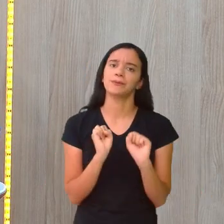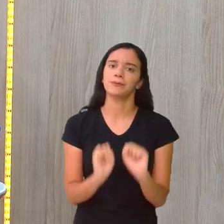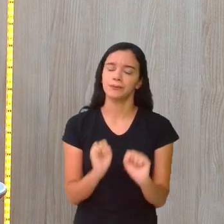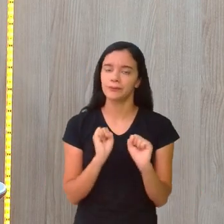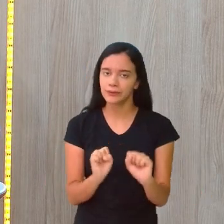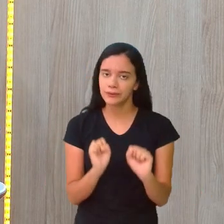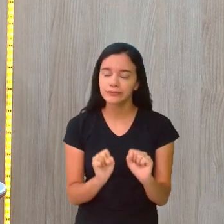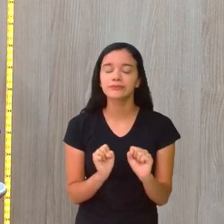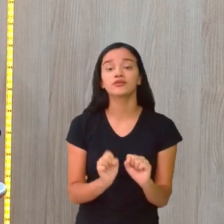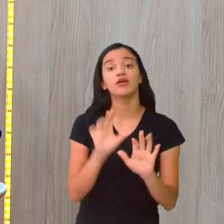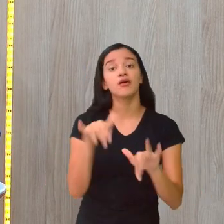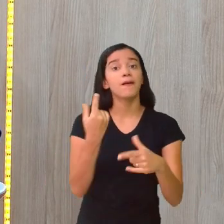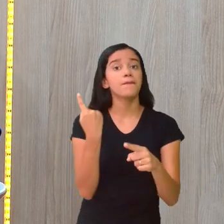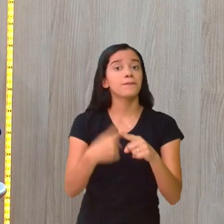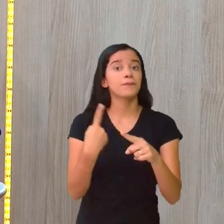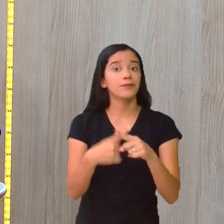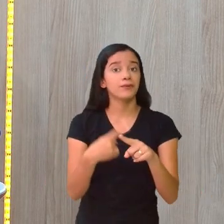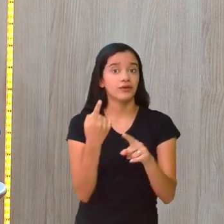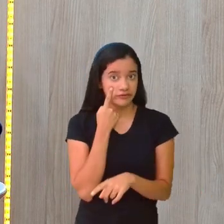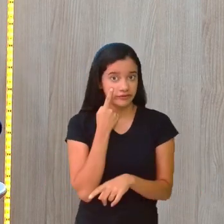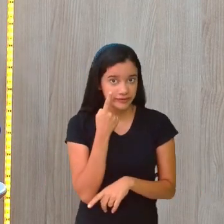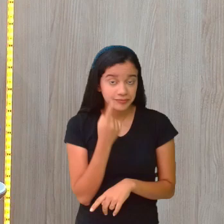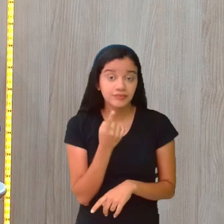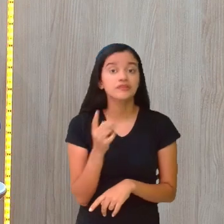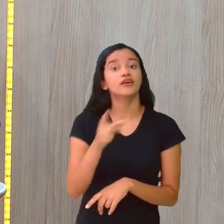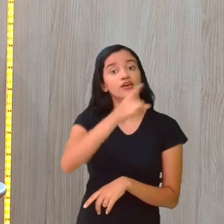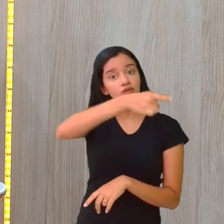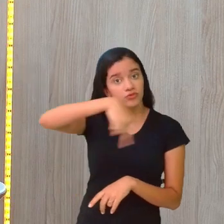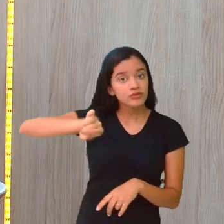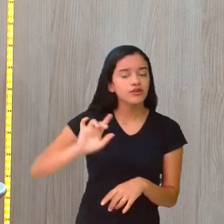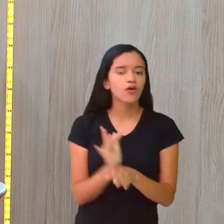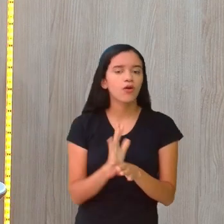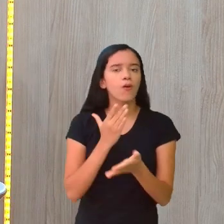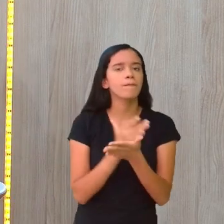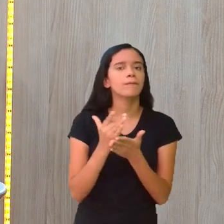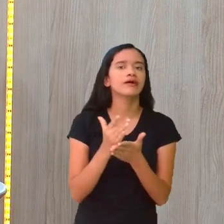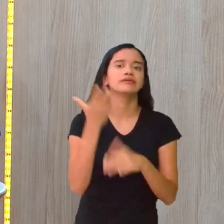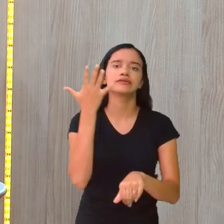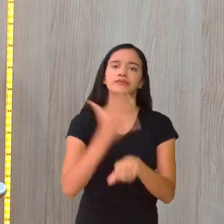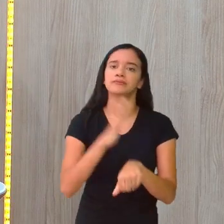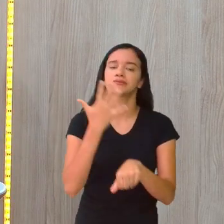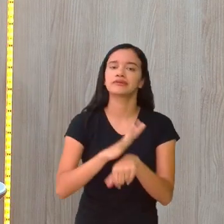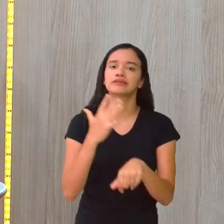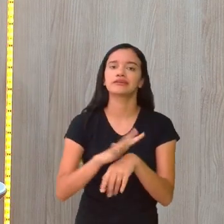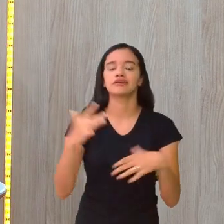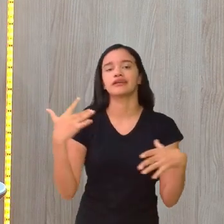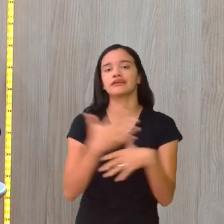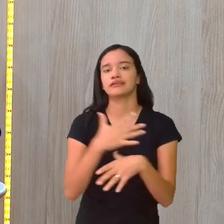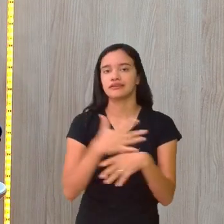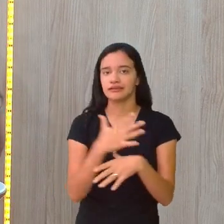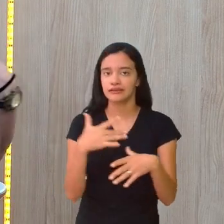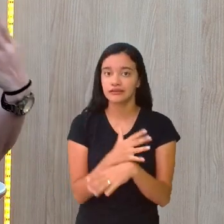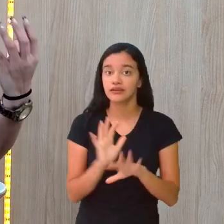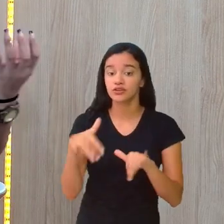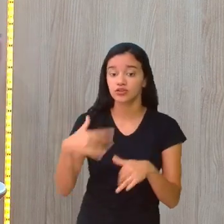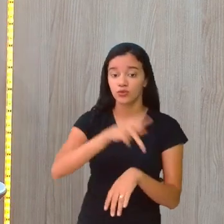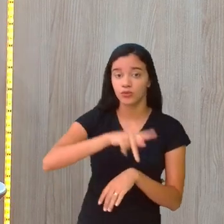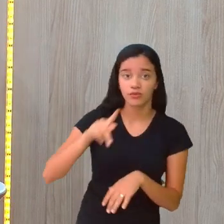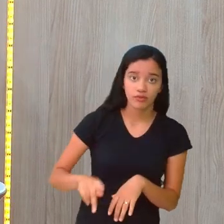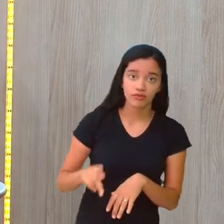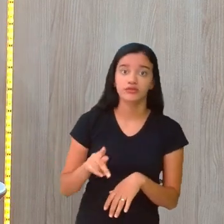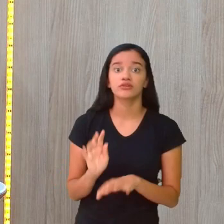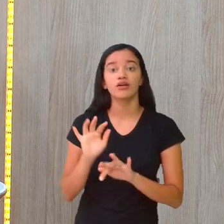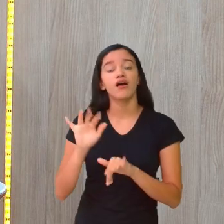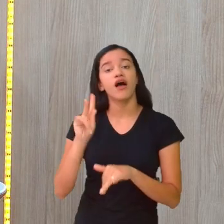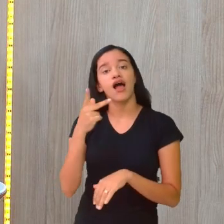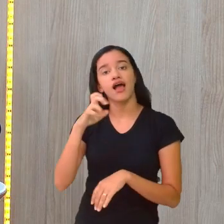corpo dele. Porque, gente, veja, você começa a praticar ali na cidade, como o professor Heleno disse, né,